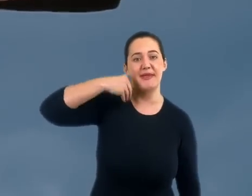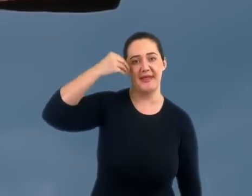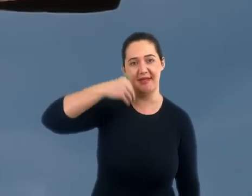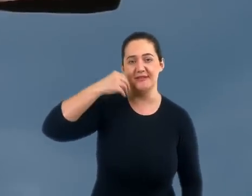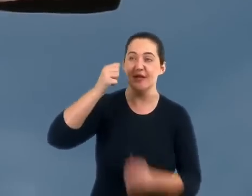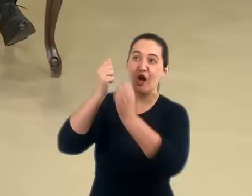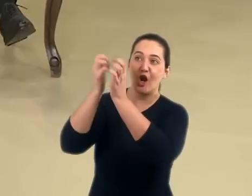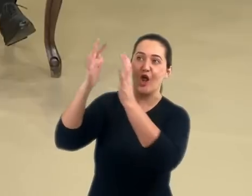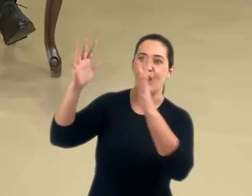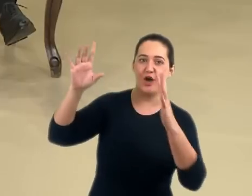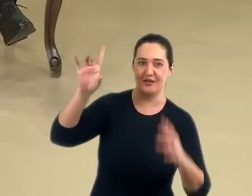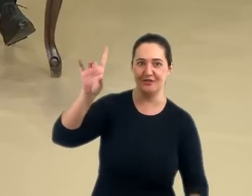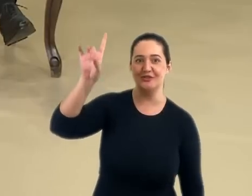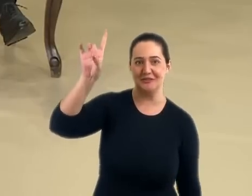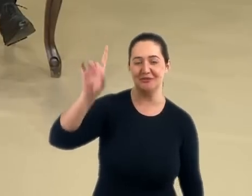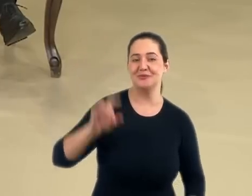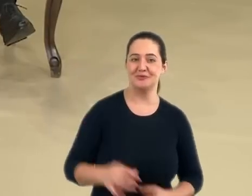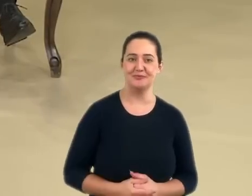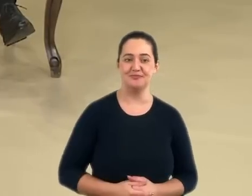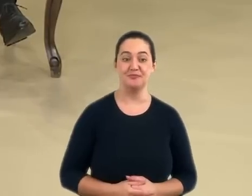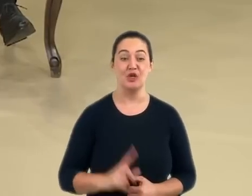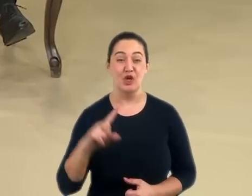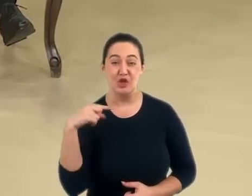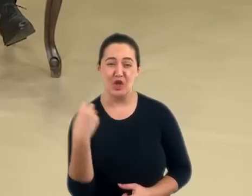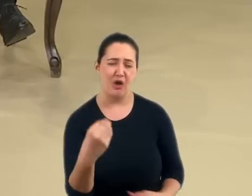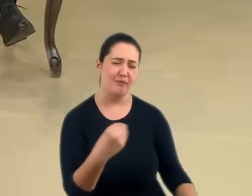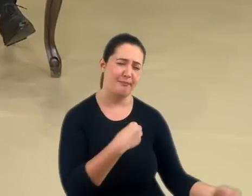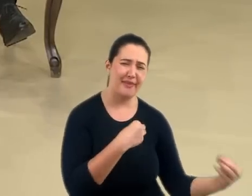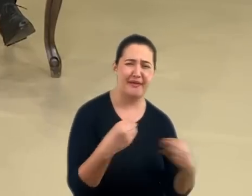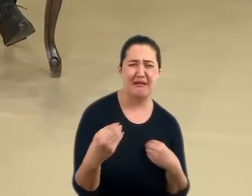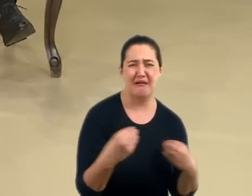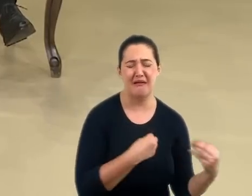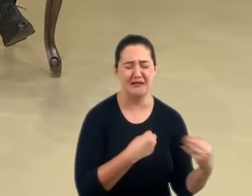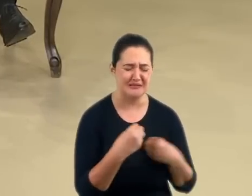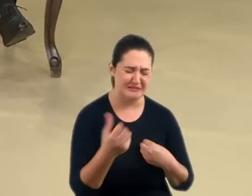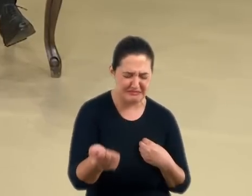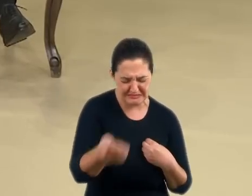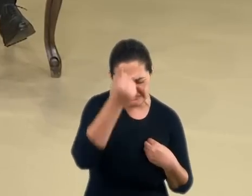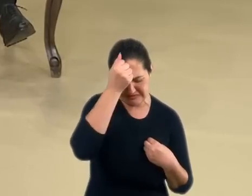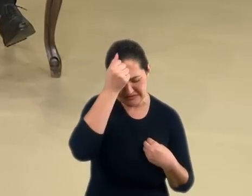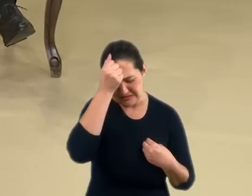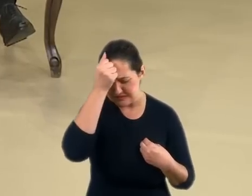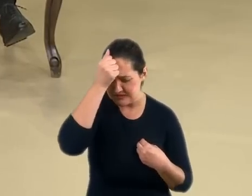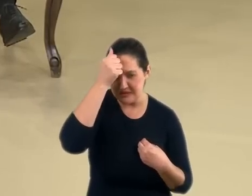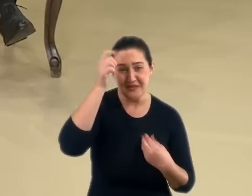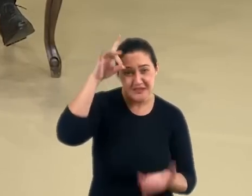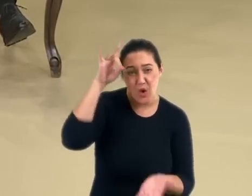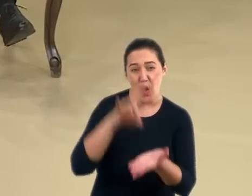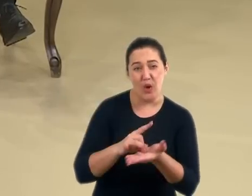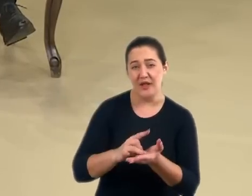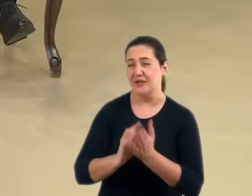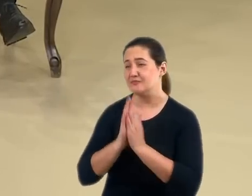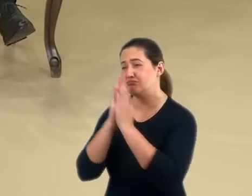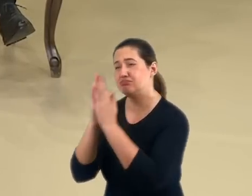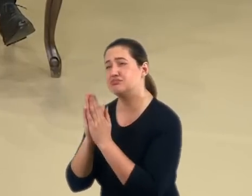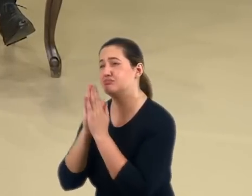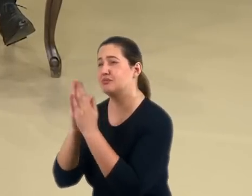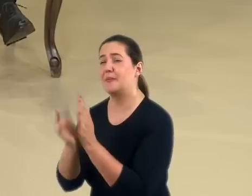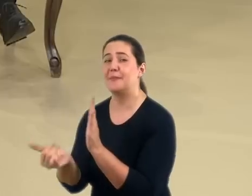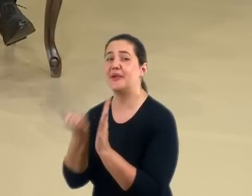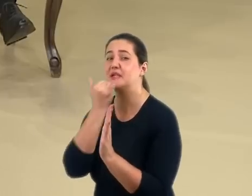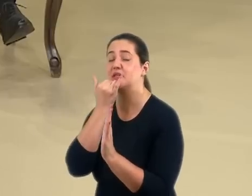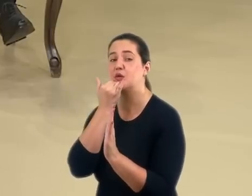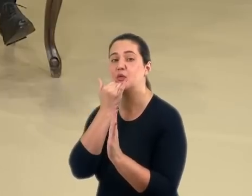glória de Deus. Quando nós pecamos e pedimos honestamente perdão, Jesus aplica o